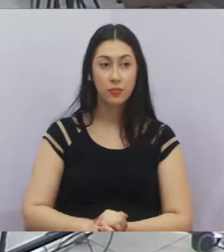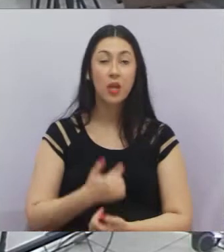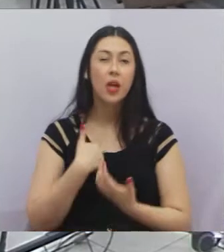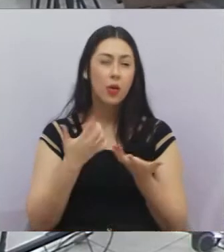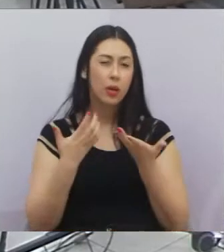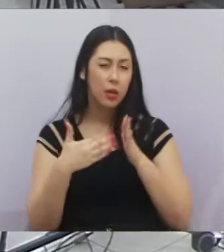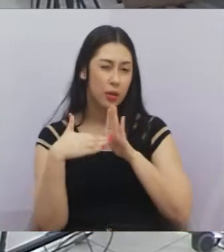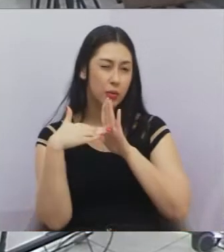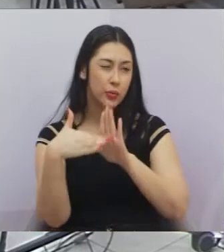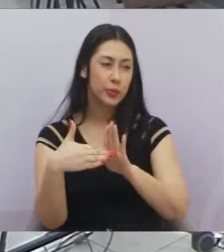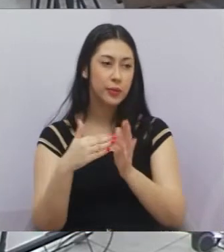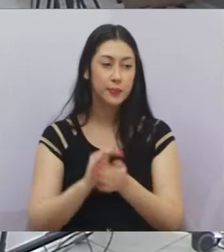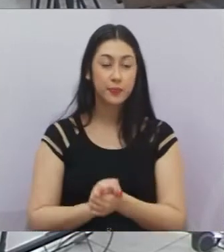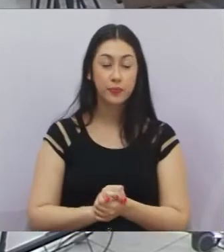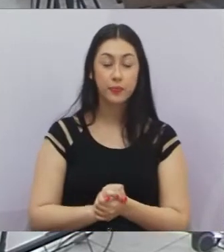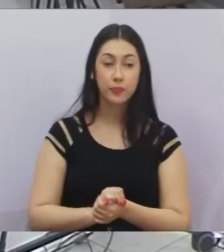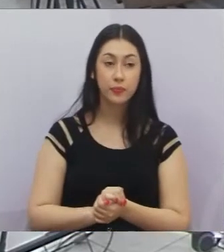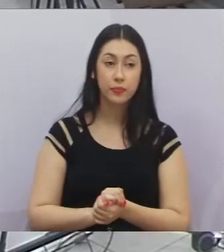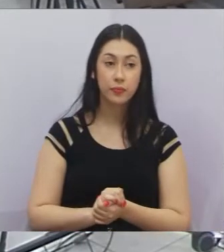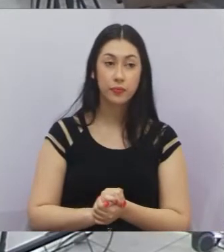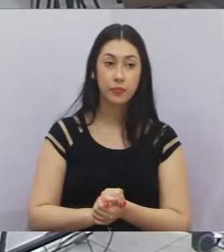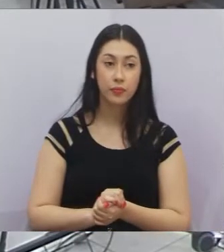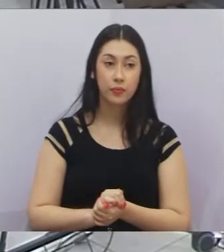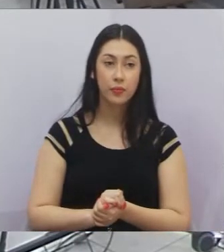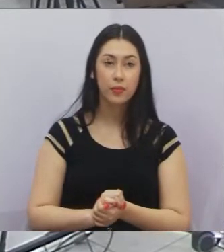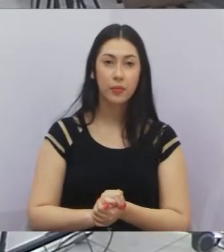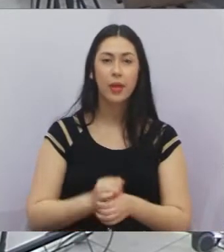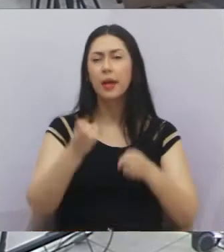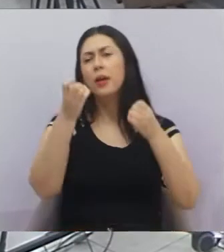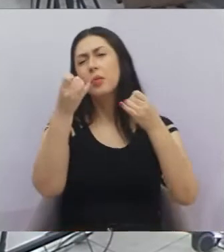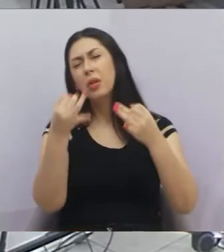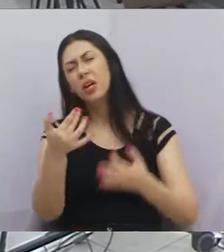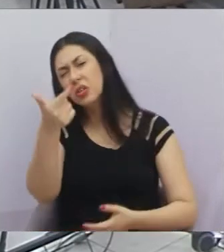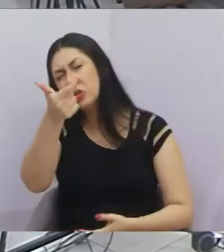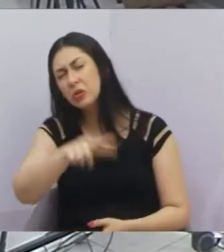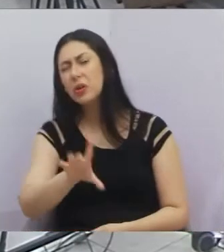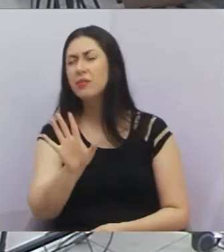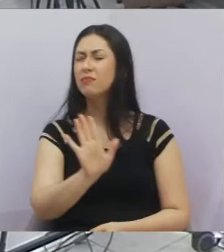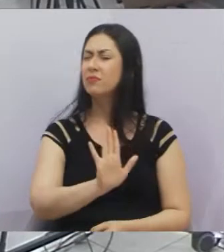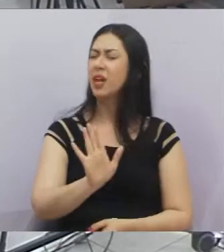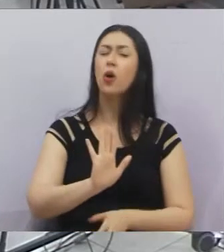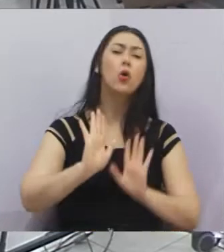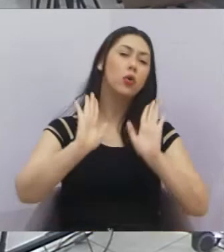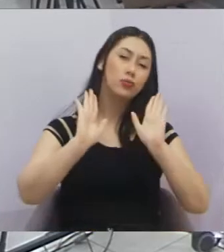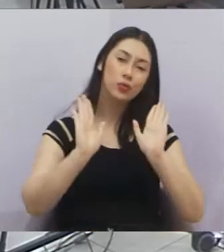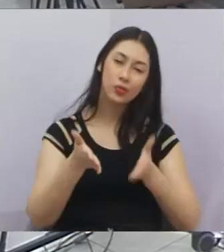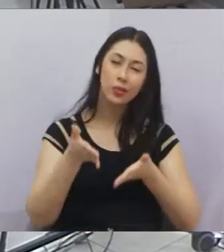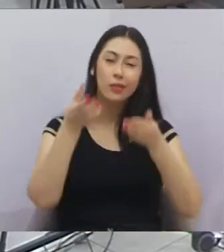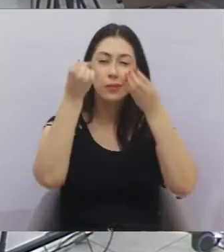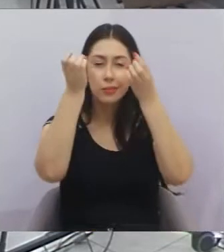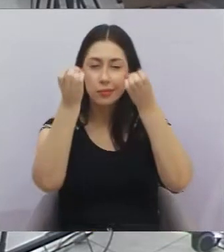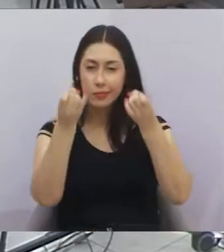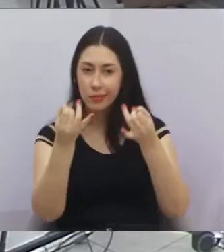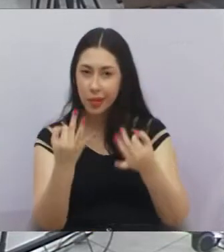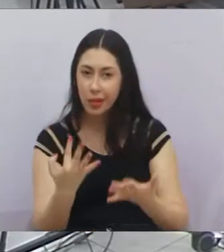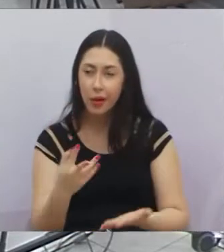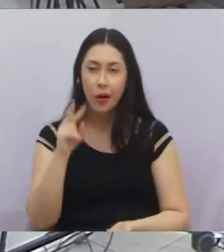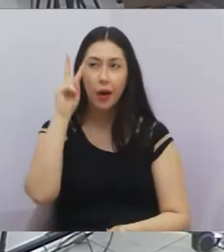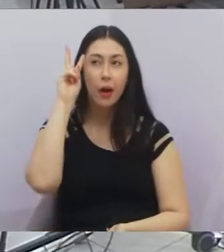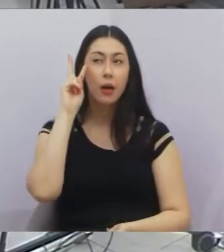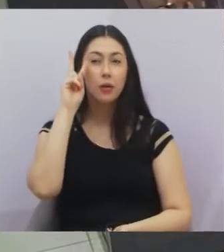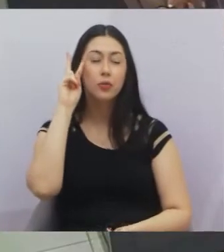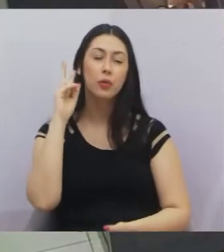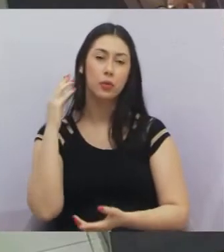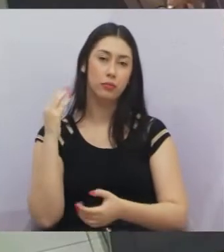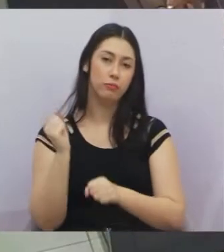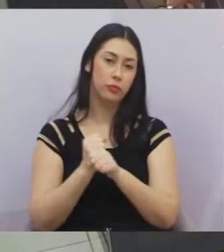Gostaria de contribuir. Não vou repetir a história, né? O Maria Amélia já contou todo esse histórico aqui desse